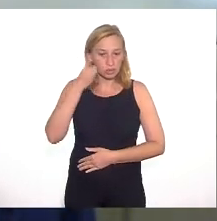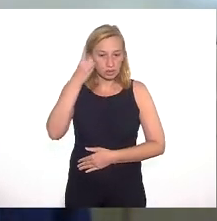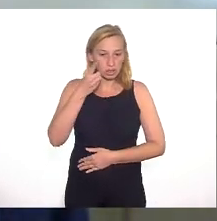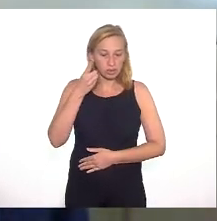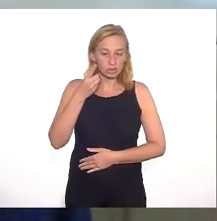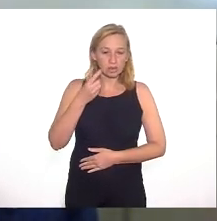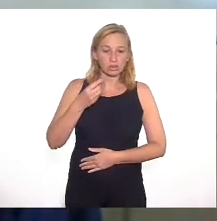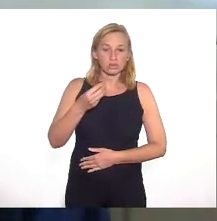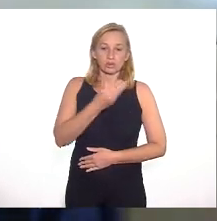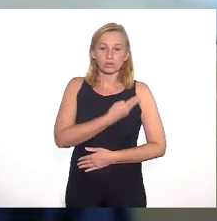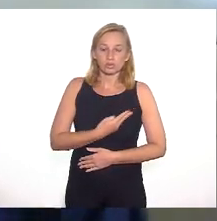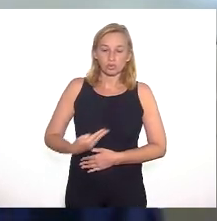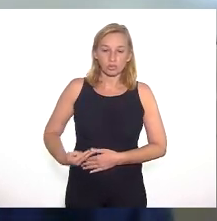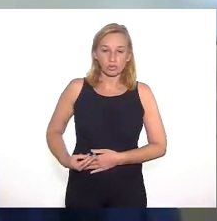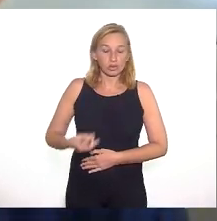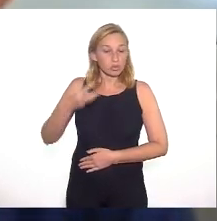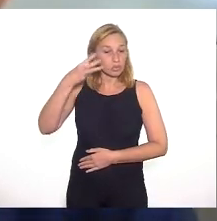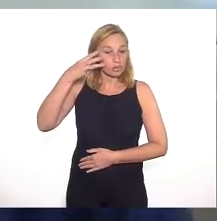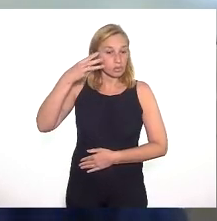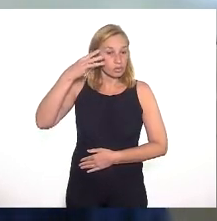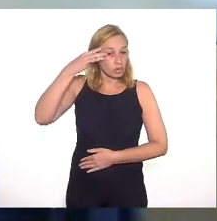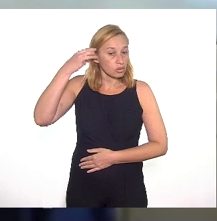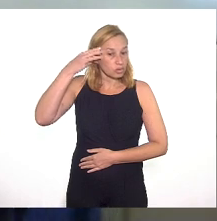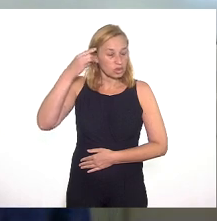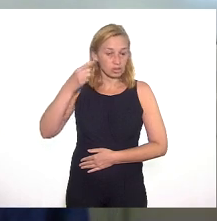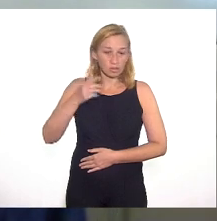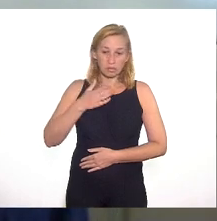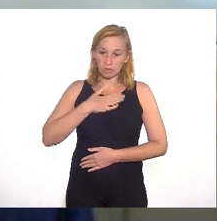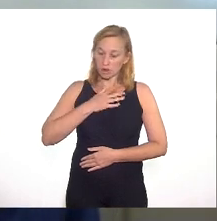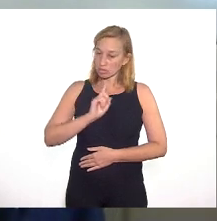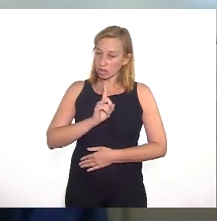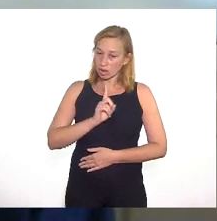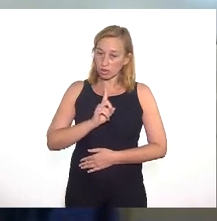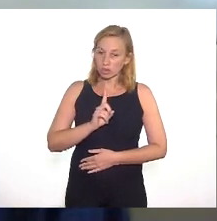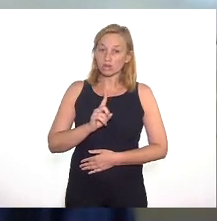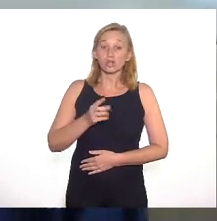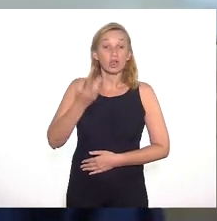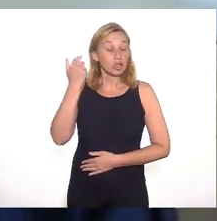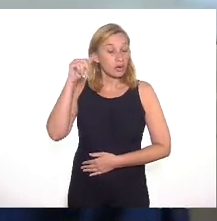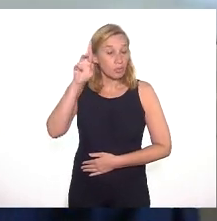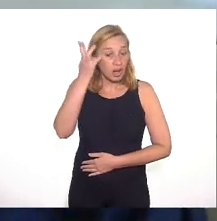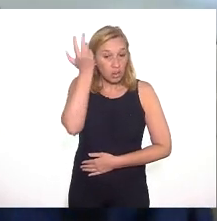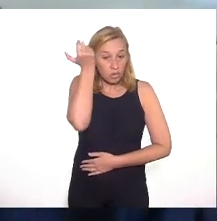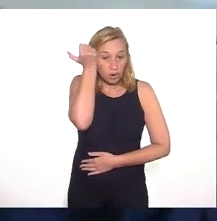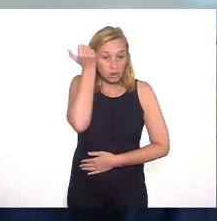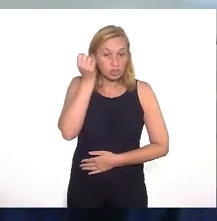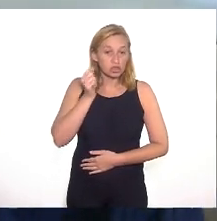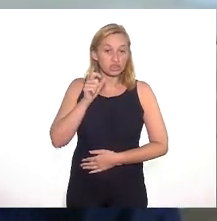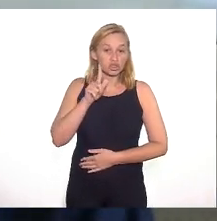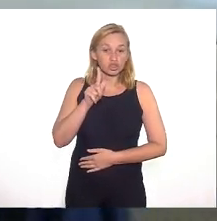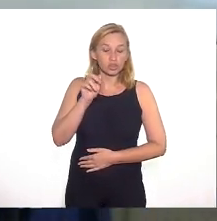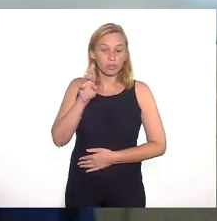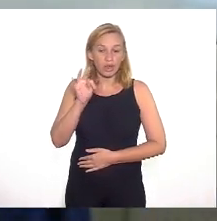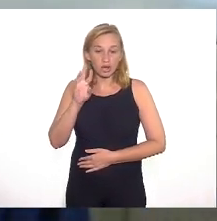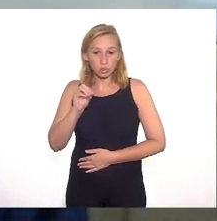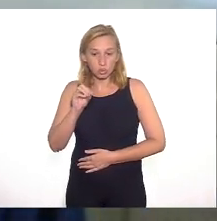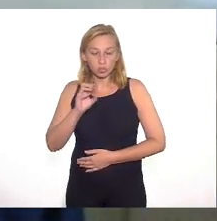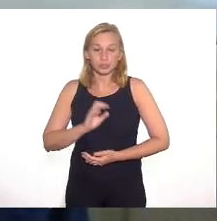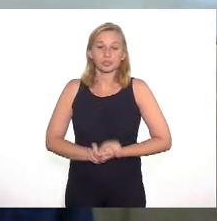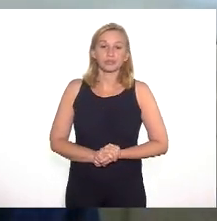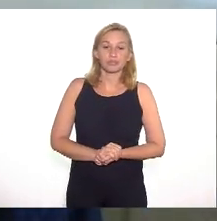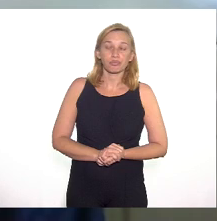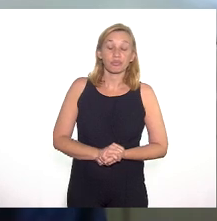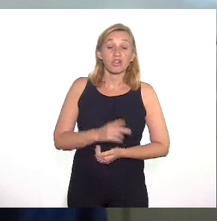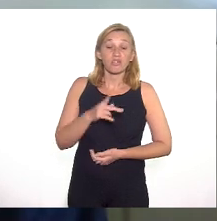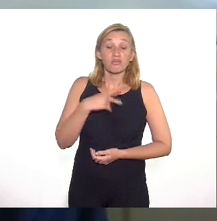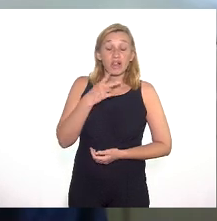governo Wilson Witzel. O projeto não era só meu, não. Era meu, do Eliomar Coelho e do Gilberto Palmares.